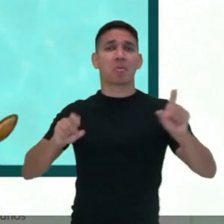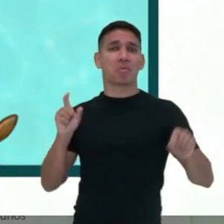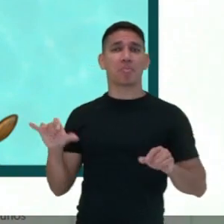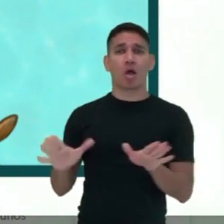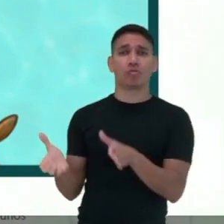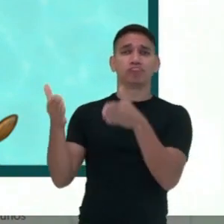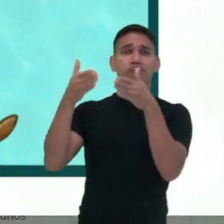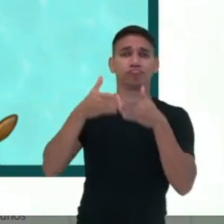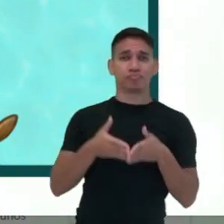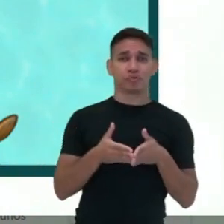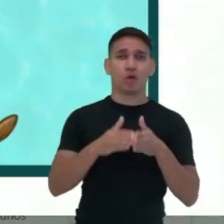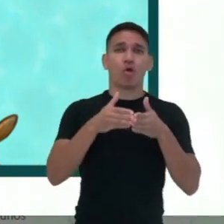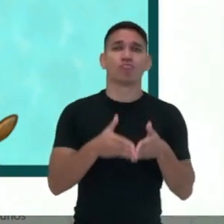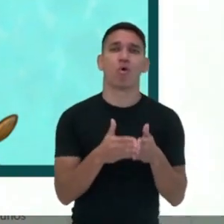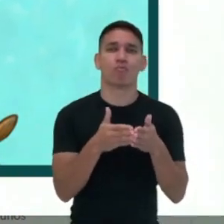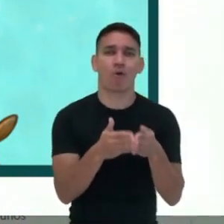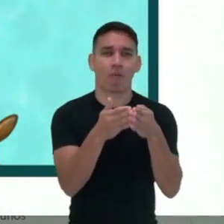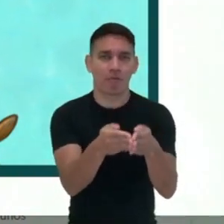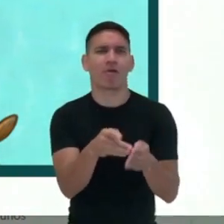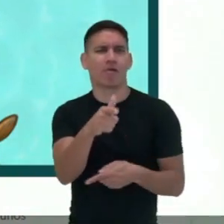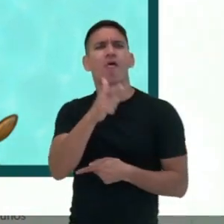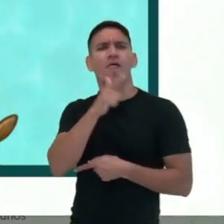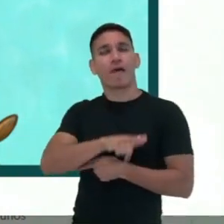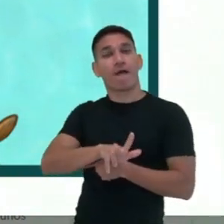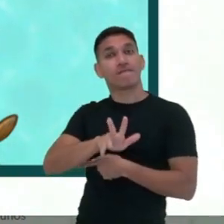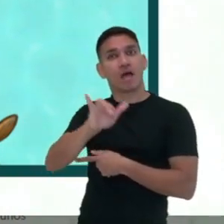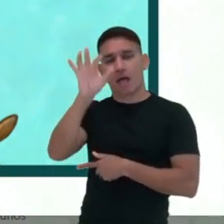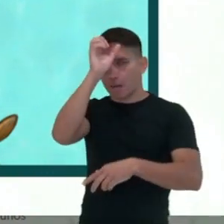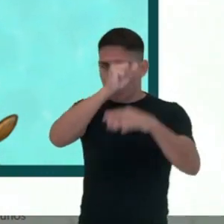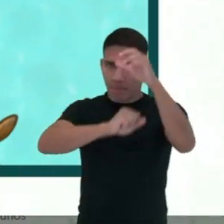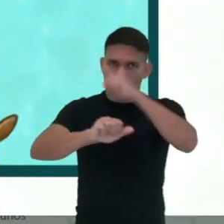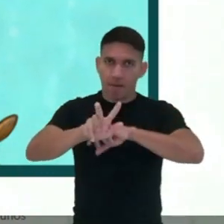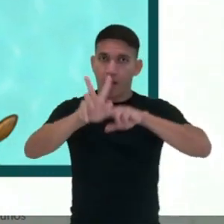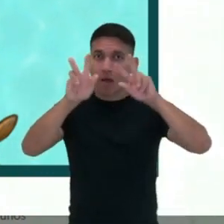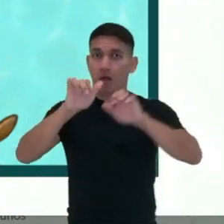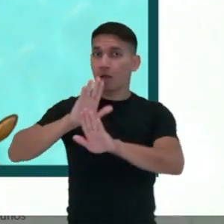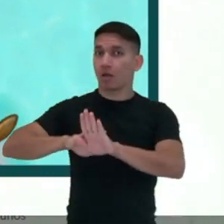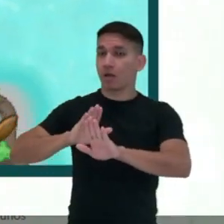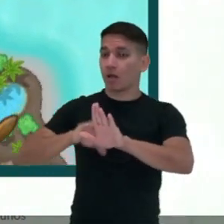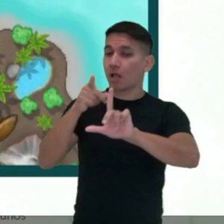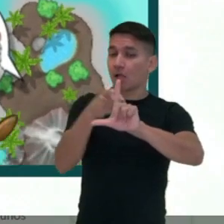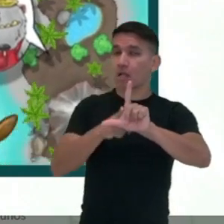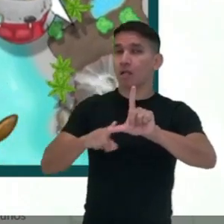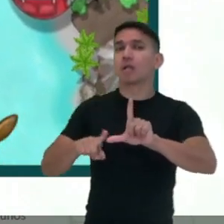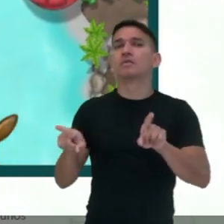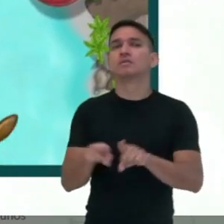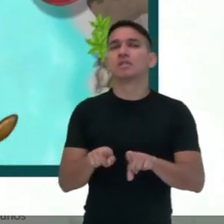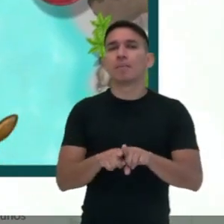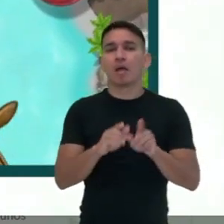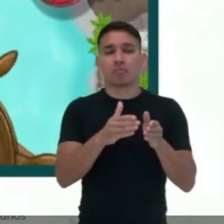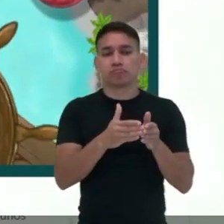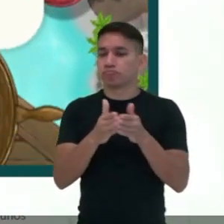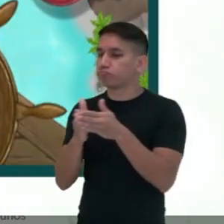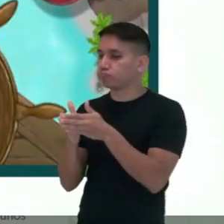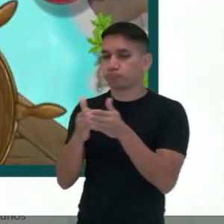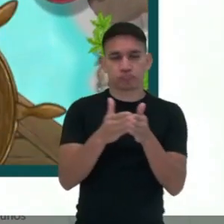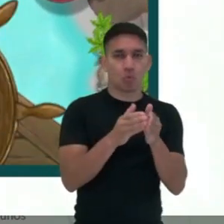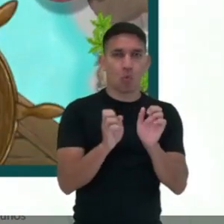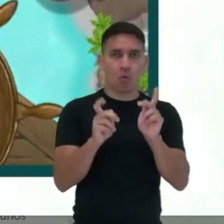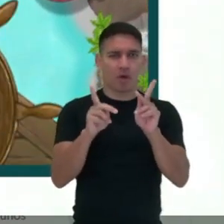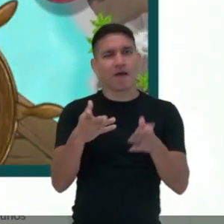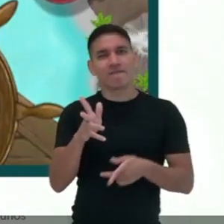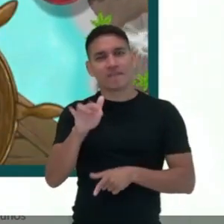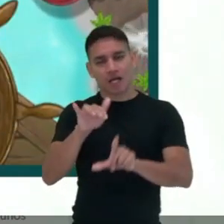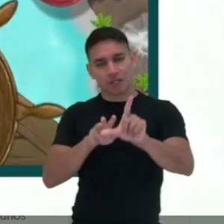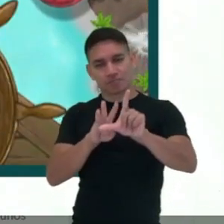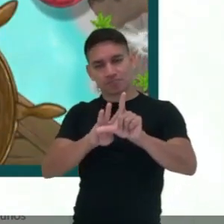agora. E você vai, além disso, você vai treinando, né, essa ideia dos ângulos, né, de posicionamento, tá bom? Belezinha? Então, acesse